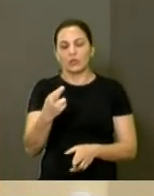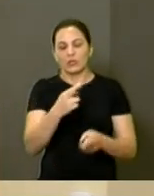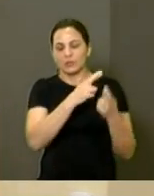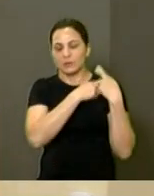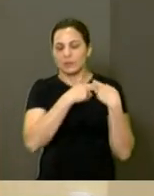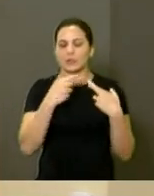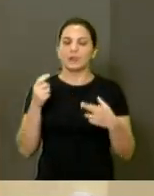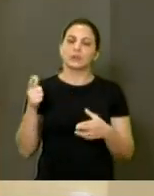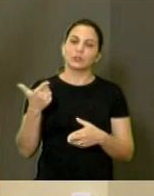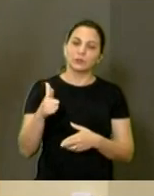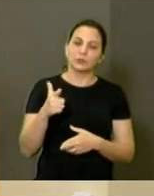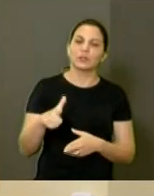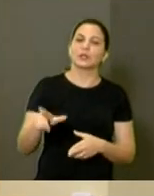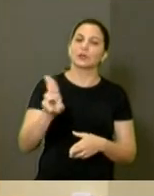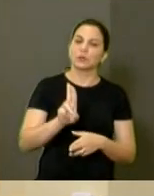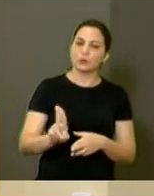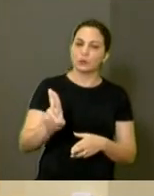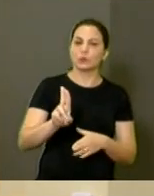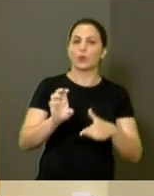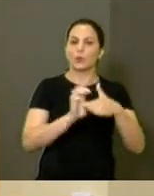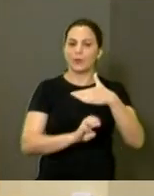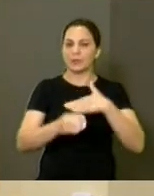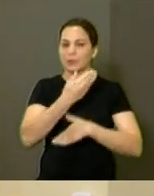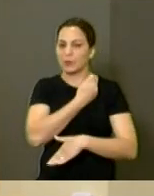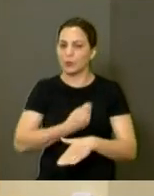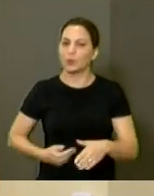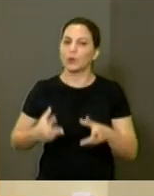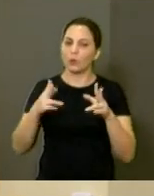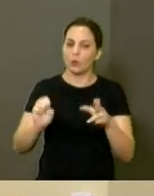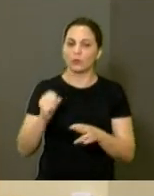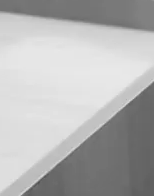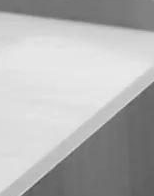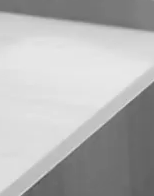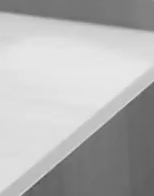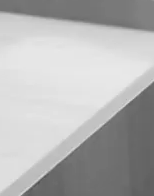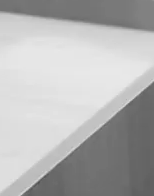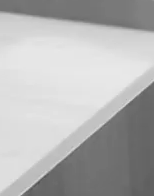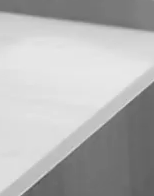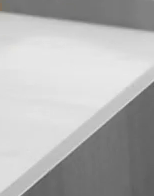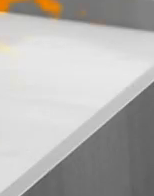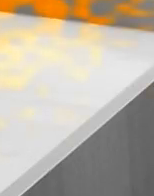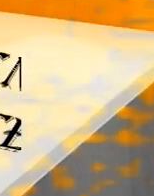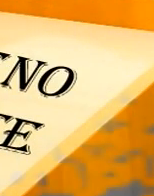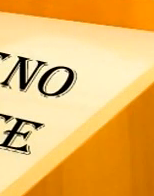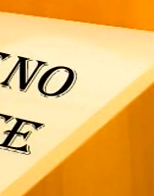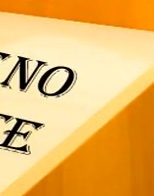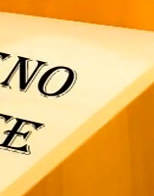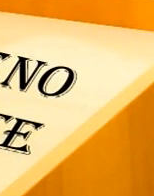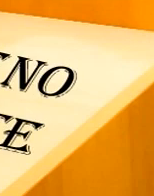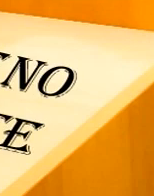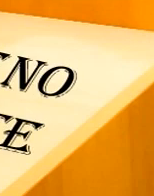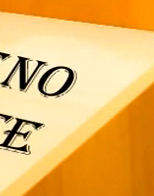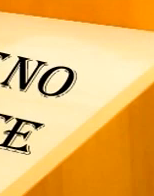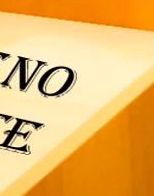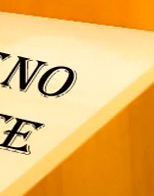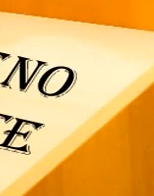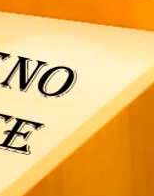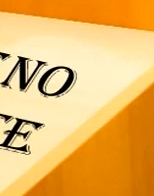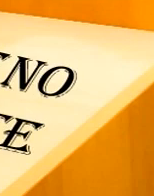usou uma empresa pública para fazer o que vocês fizeram com a CTA Boa noite muito obrigado